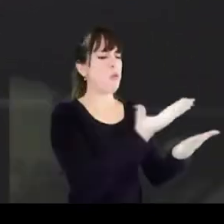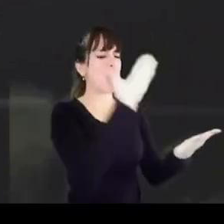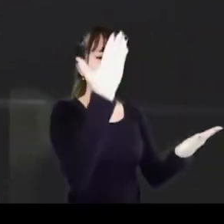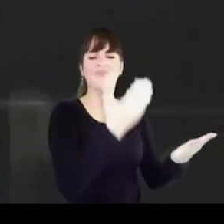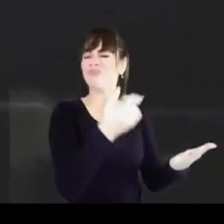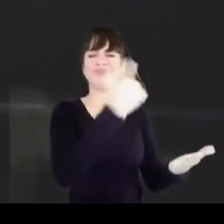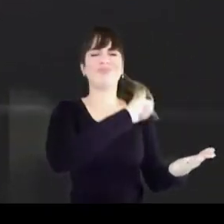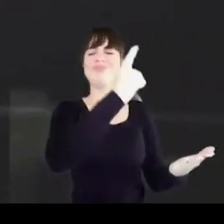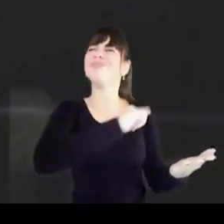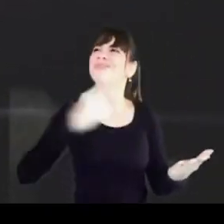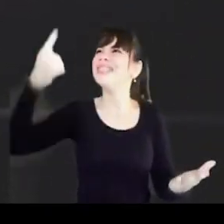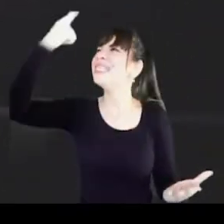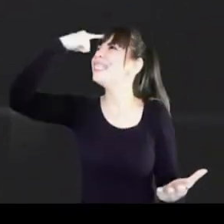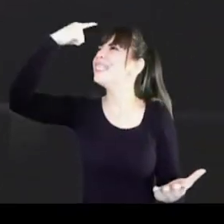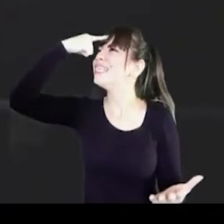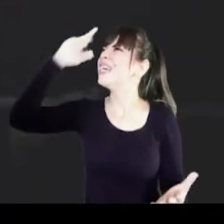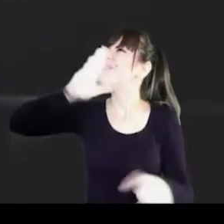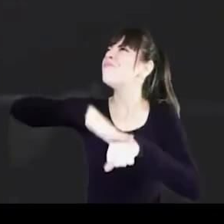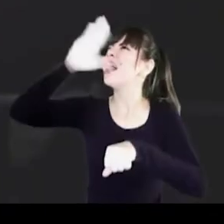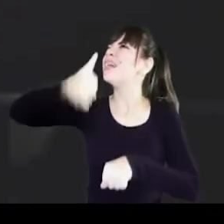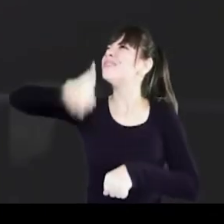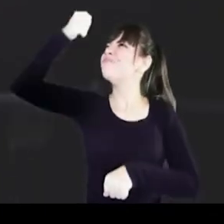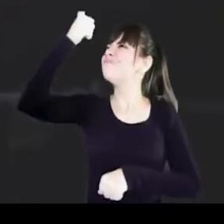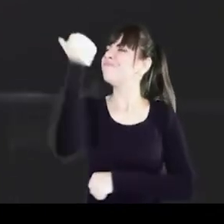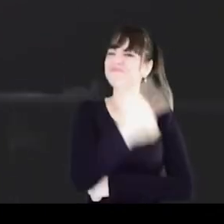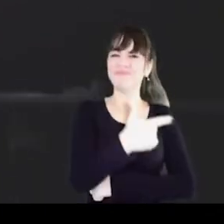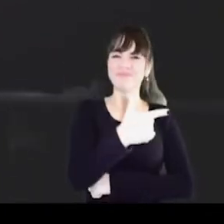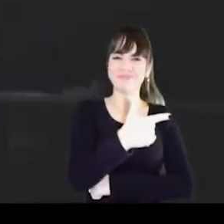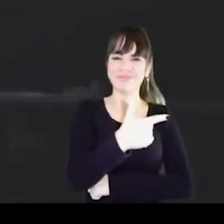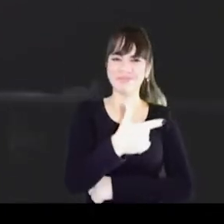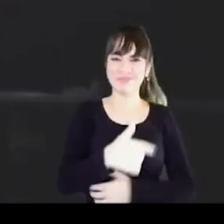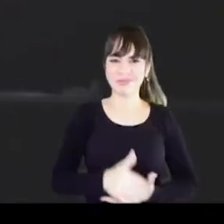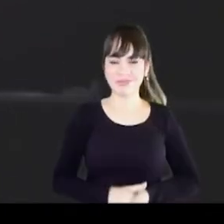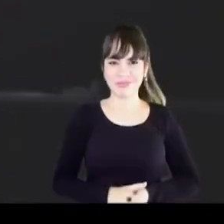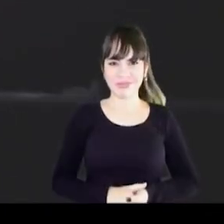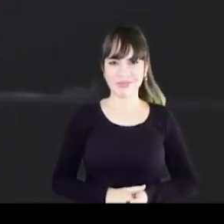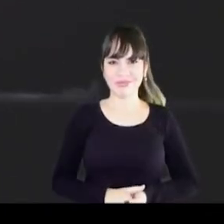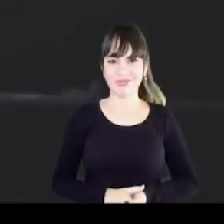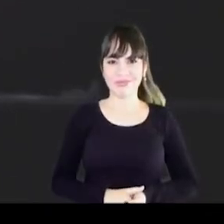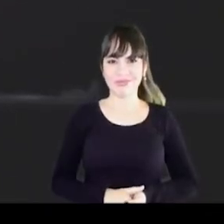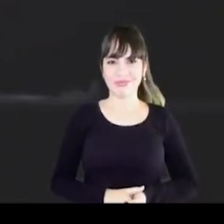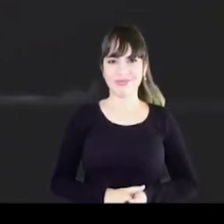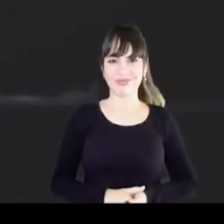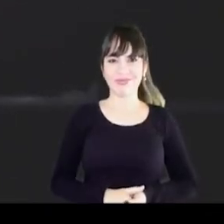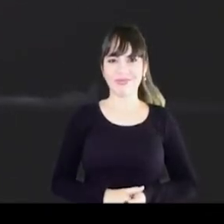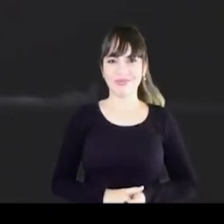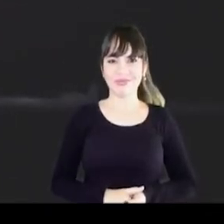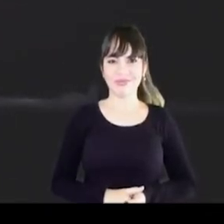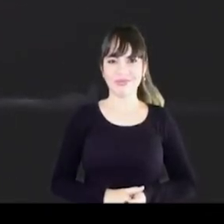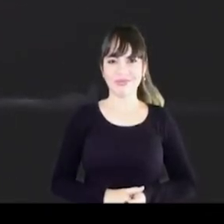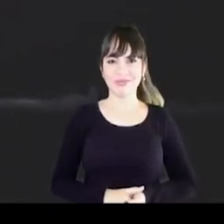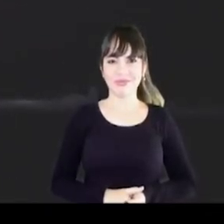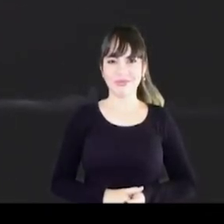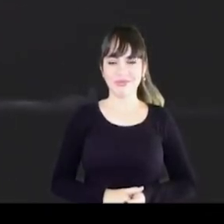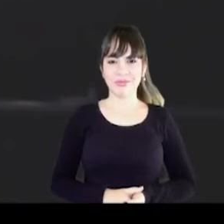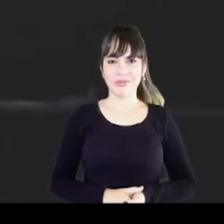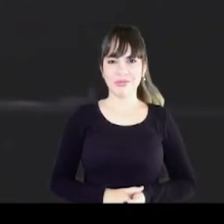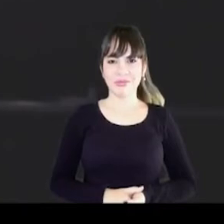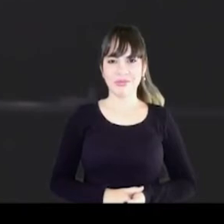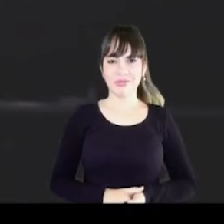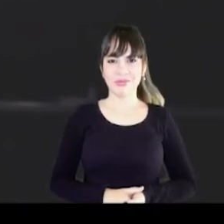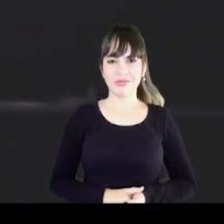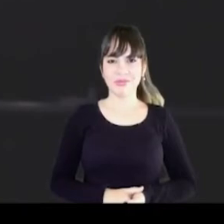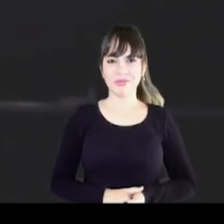do que um álbum de fotografias. Para. Olhos marejados. Olha para baixo, na direção da